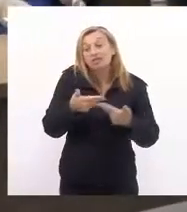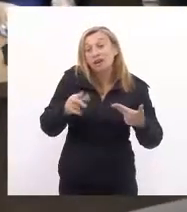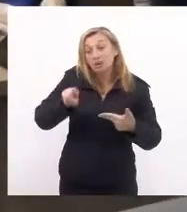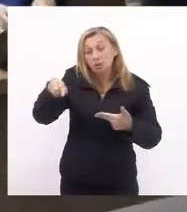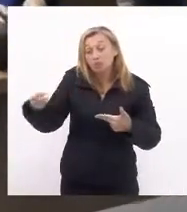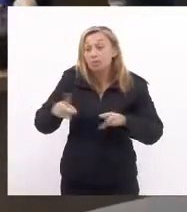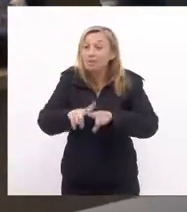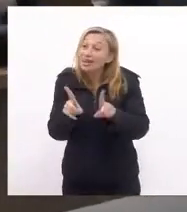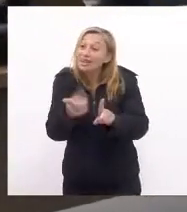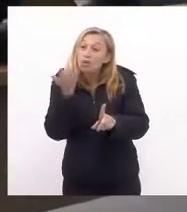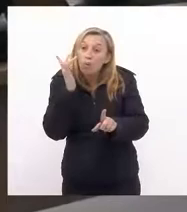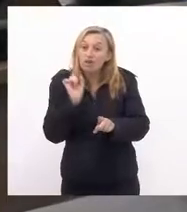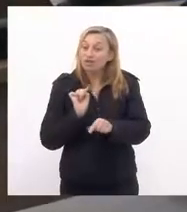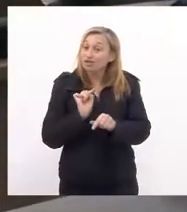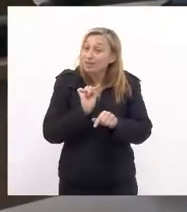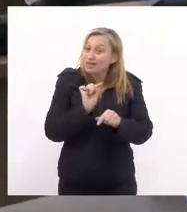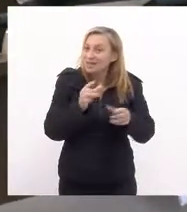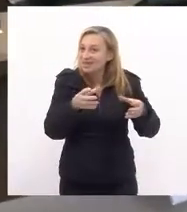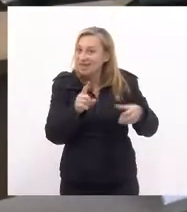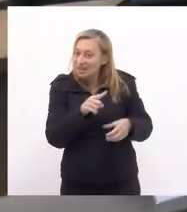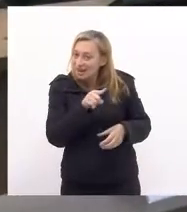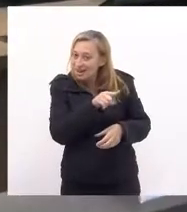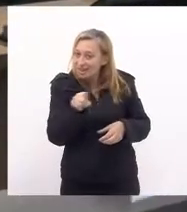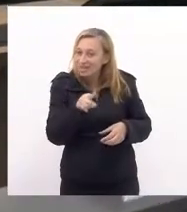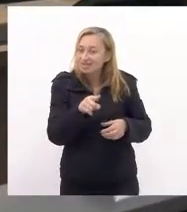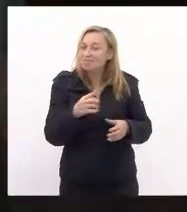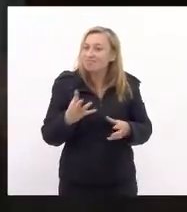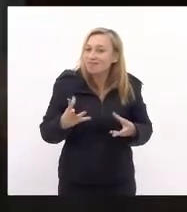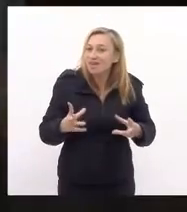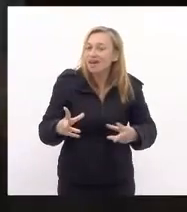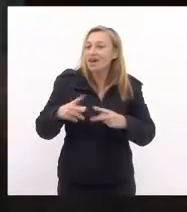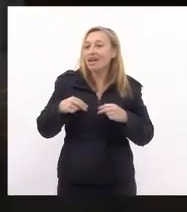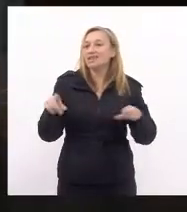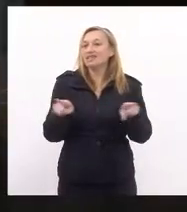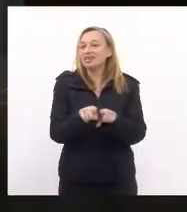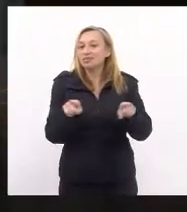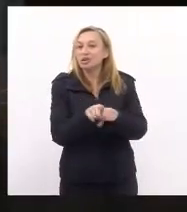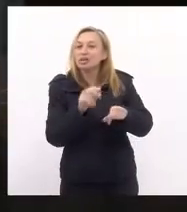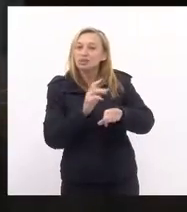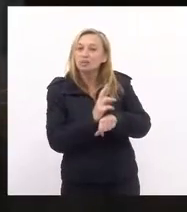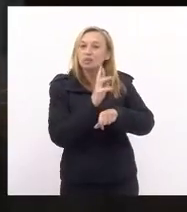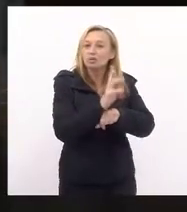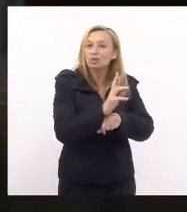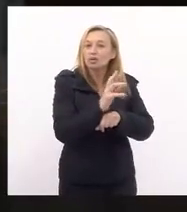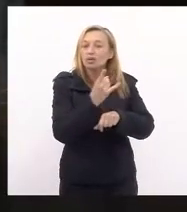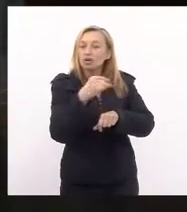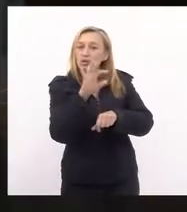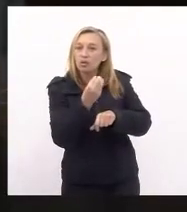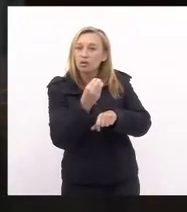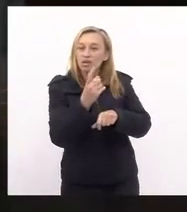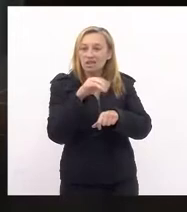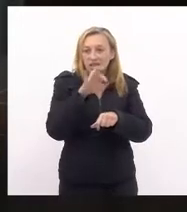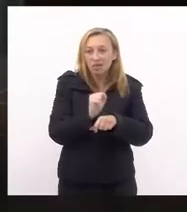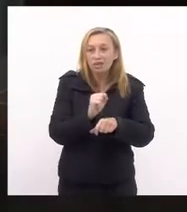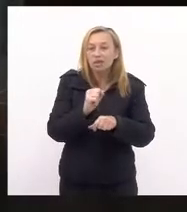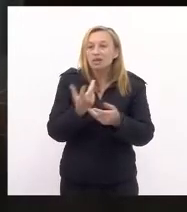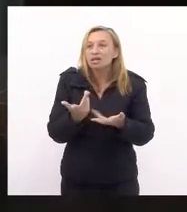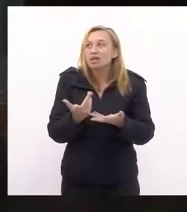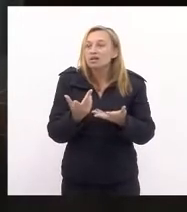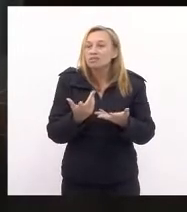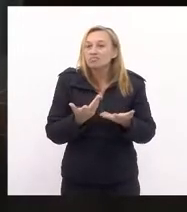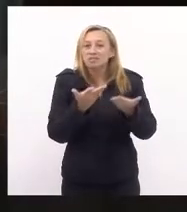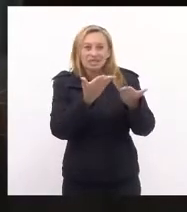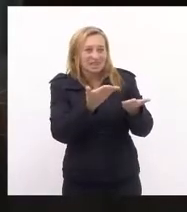outros, mas eu acho que eles merecem ser considerados doutor honoris causa pelo tributo, sem